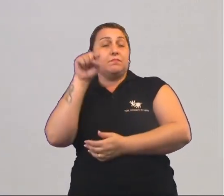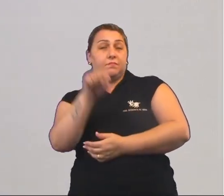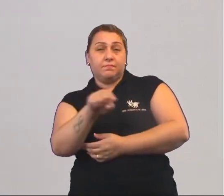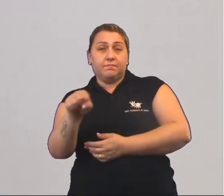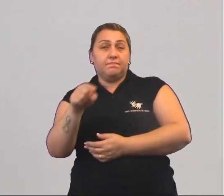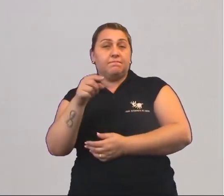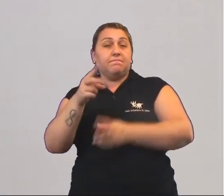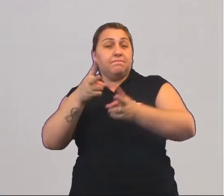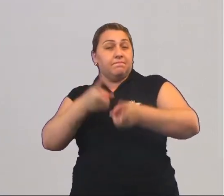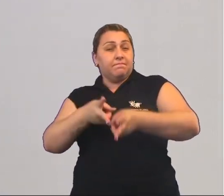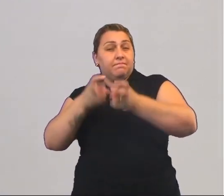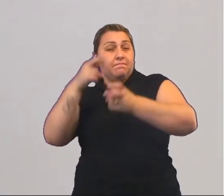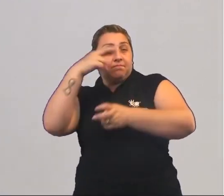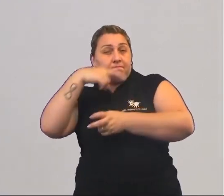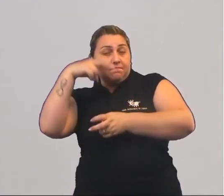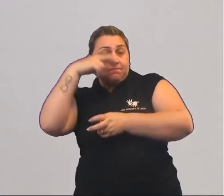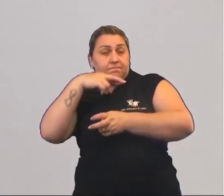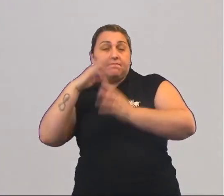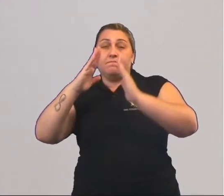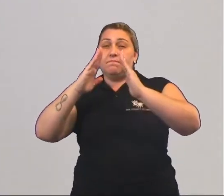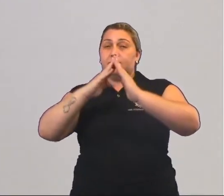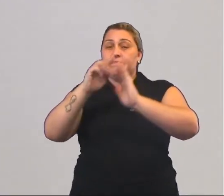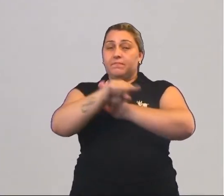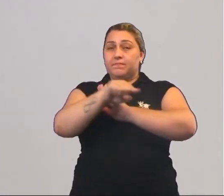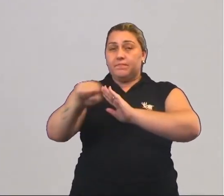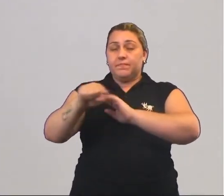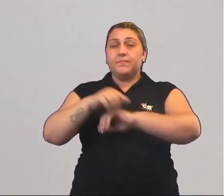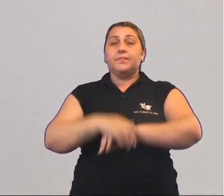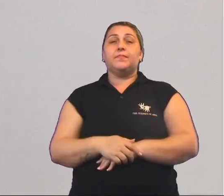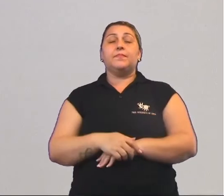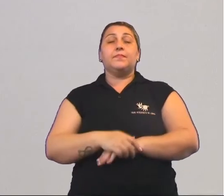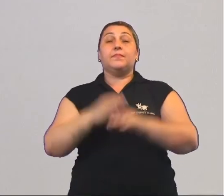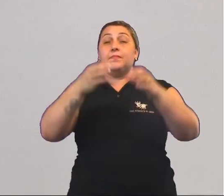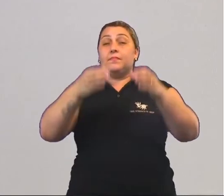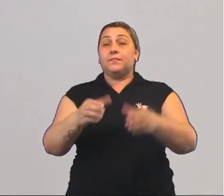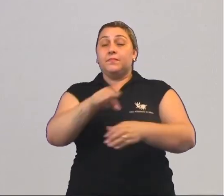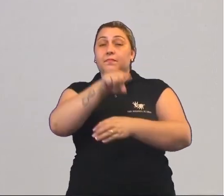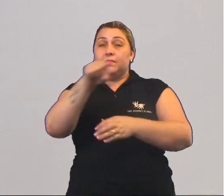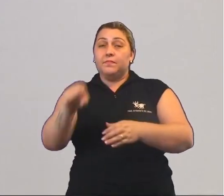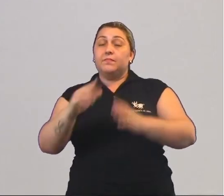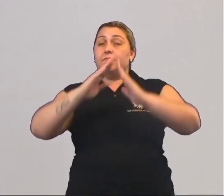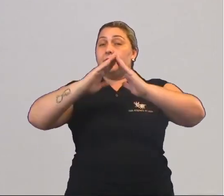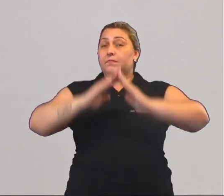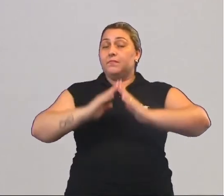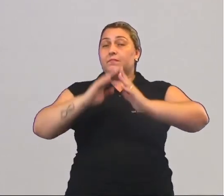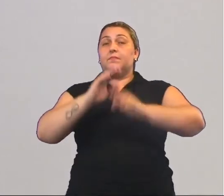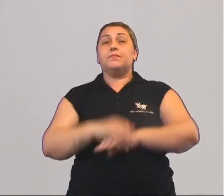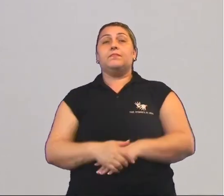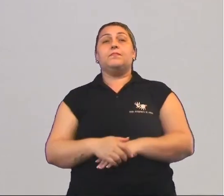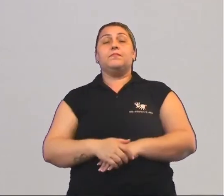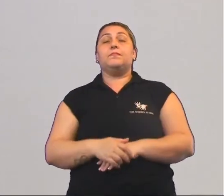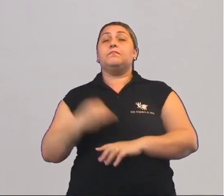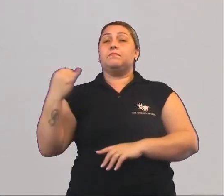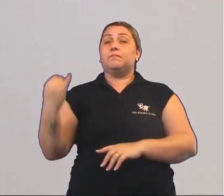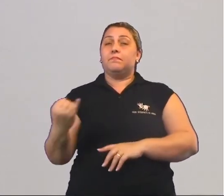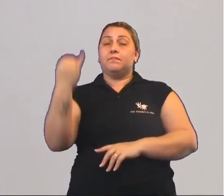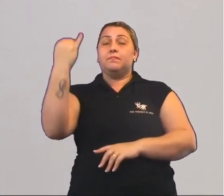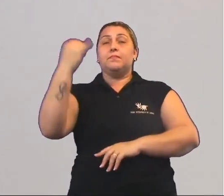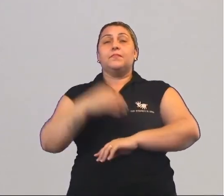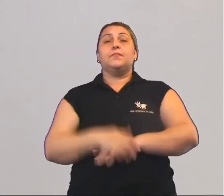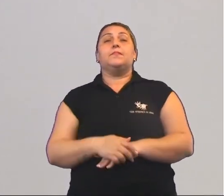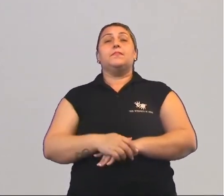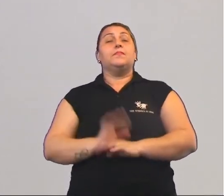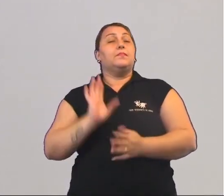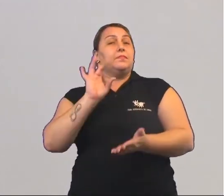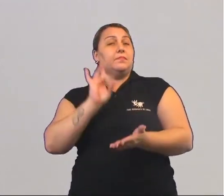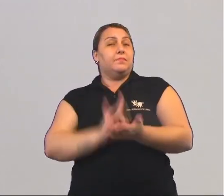vocês observam na residência de vocês, né, no bairro de vocês muitas vezes, e que é tão importante e